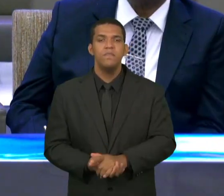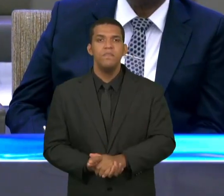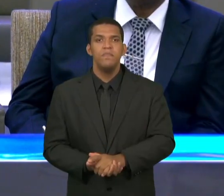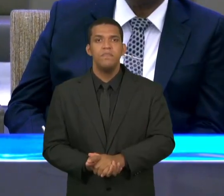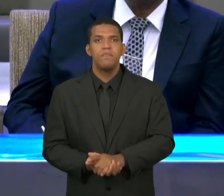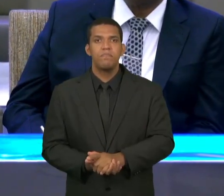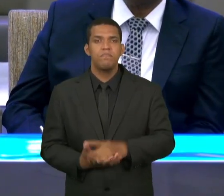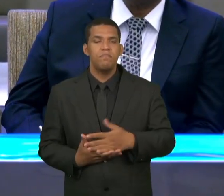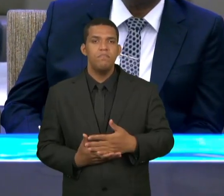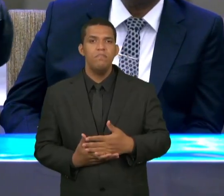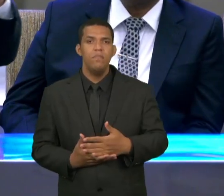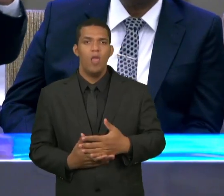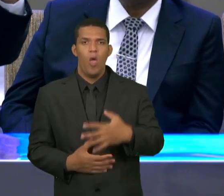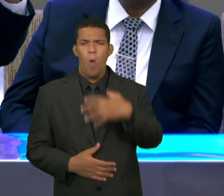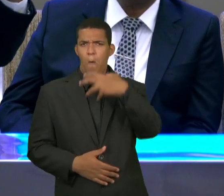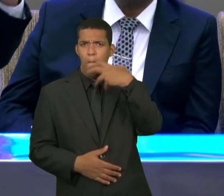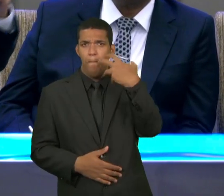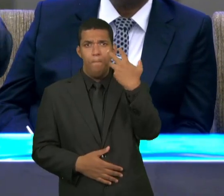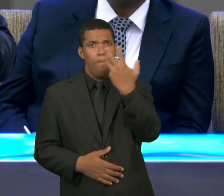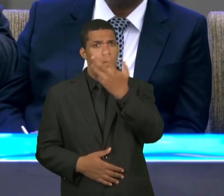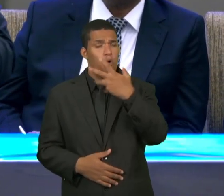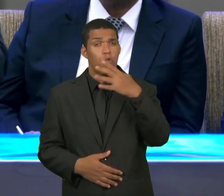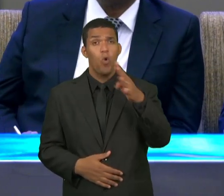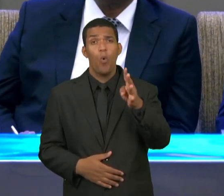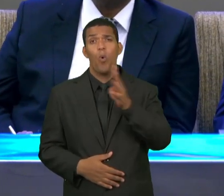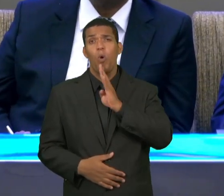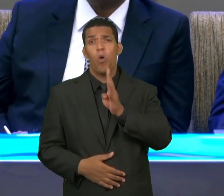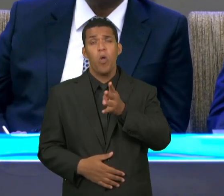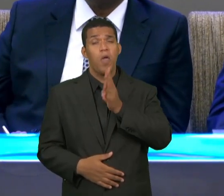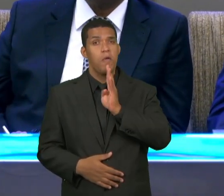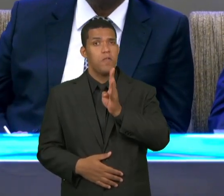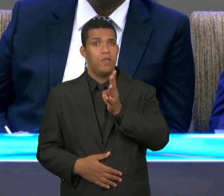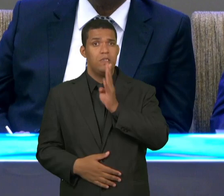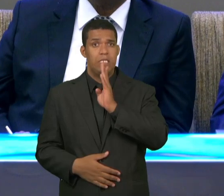Se tornou o músico mais cantado.